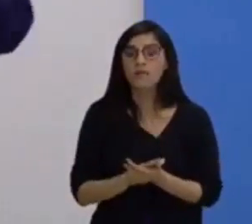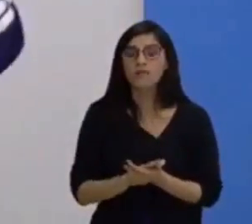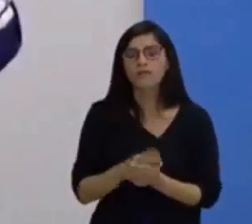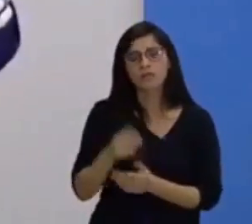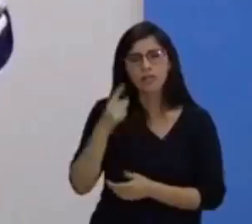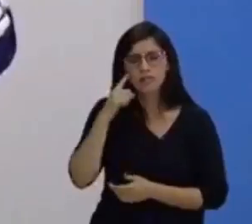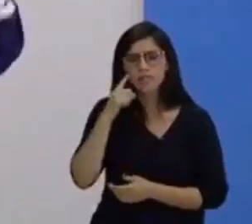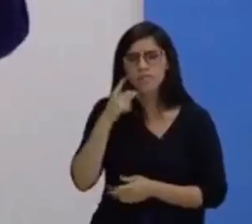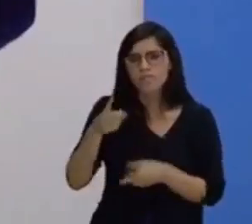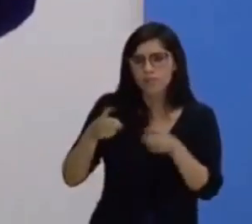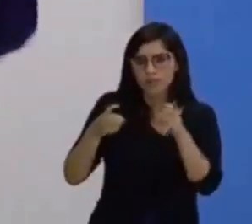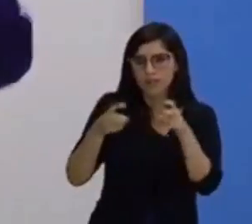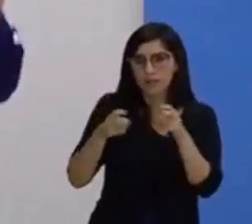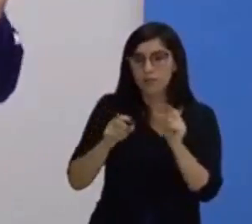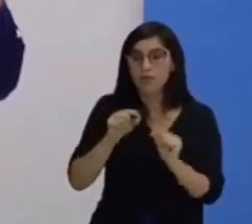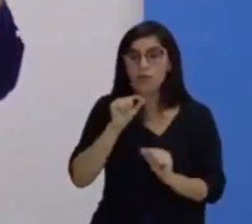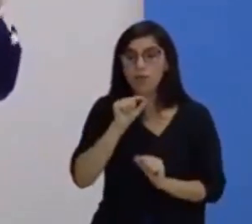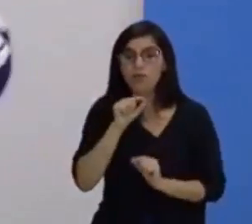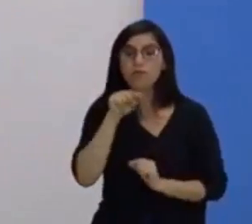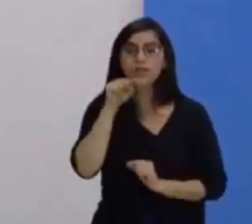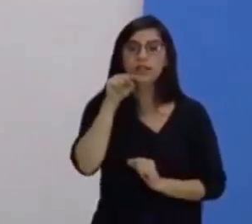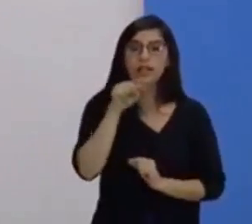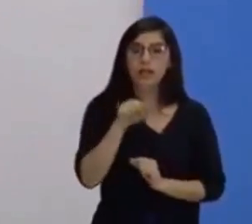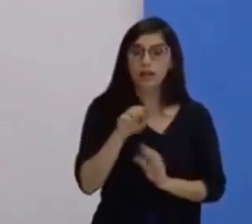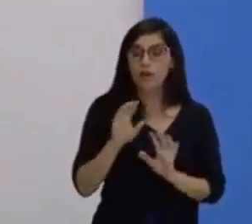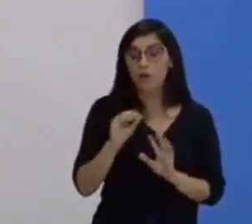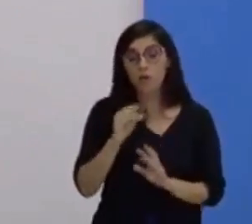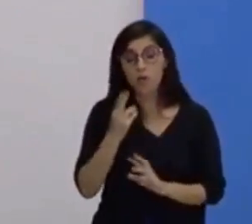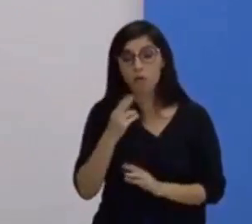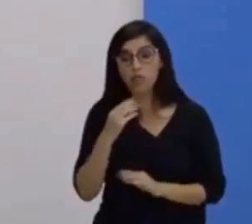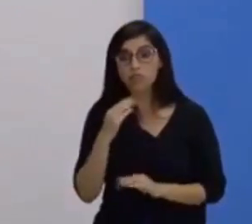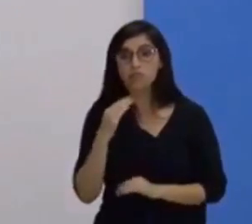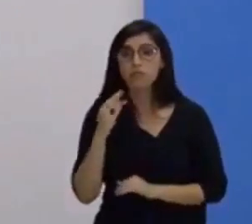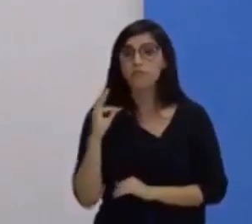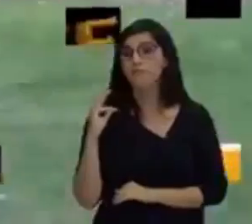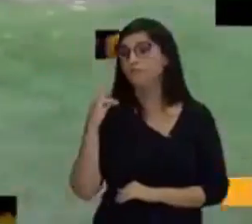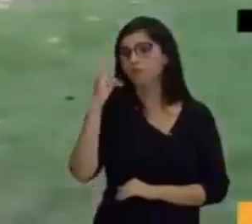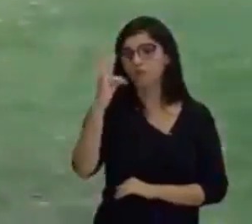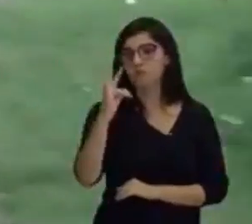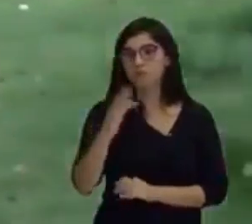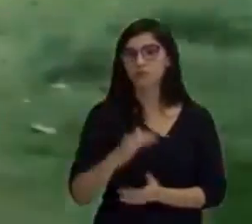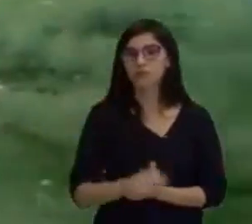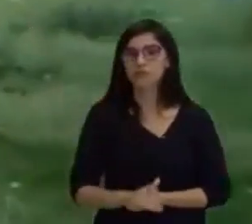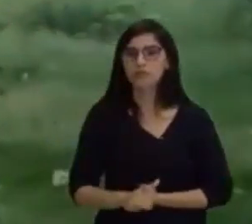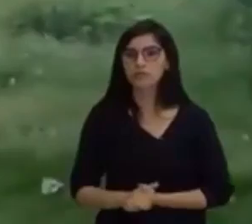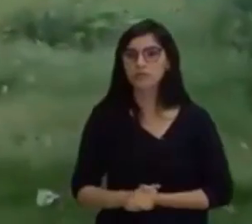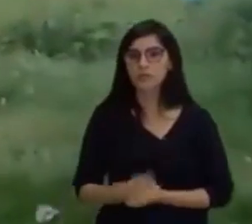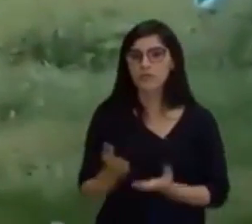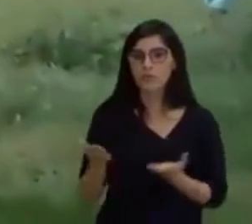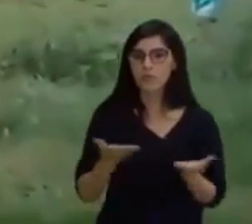o que você é ou que você já foi. Ou quem sabe o que você ainda vai ser. Vamos lá? Vamos ao vídeo?